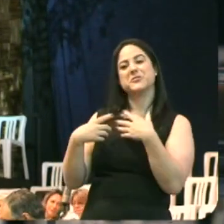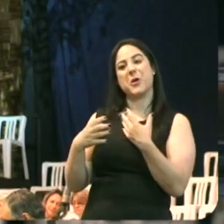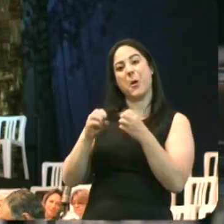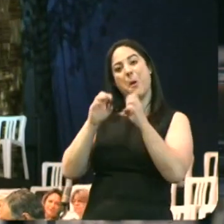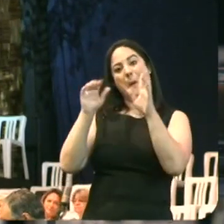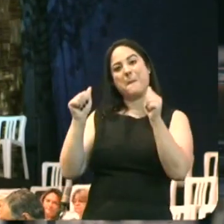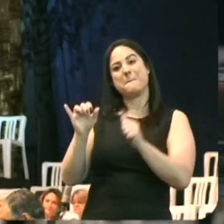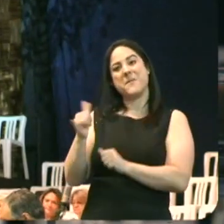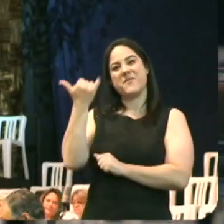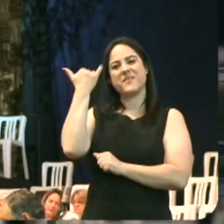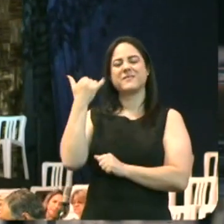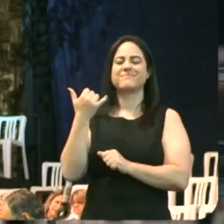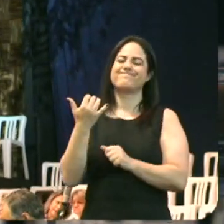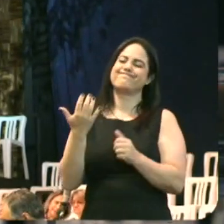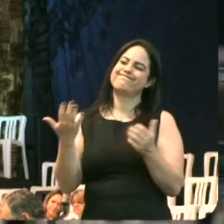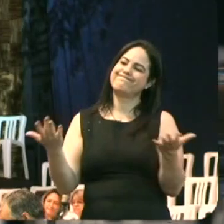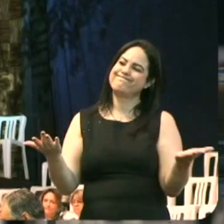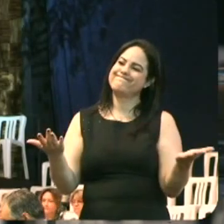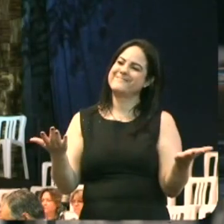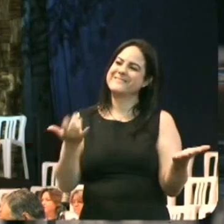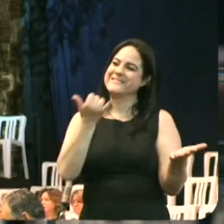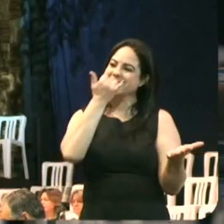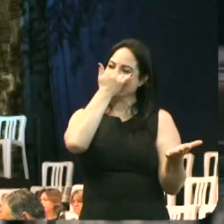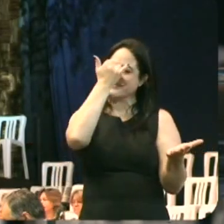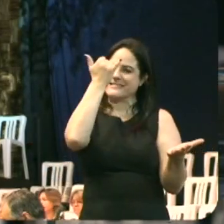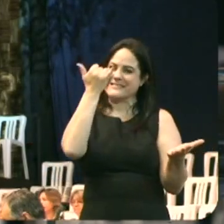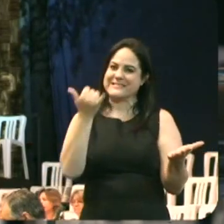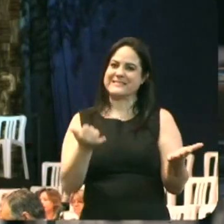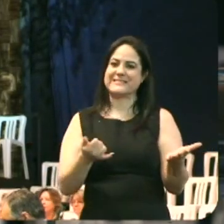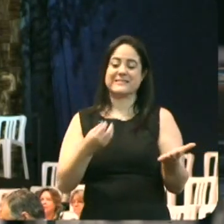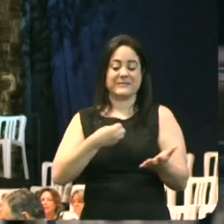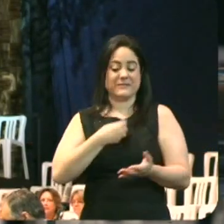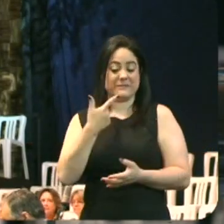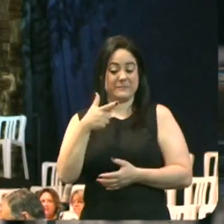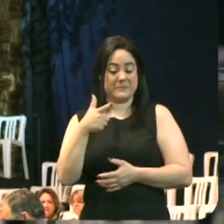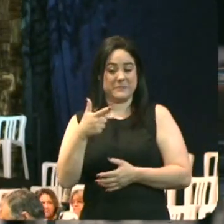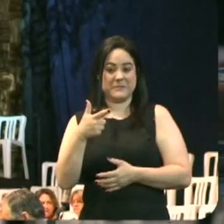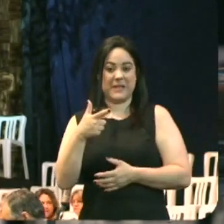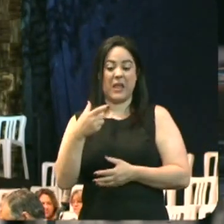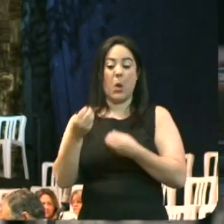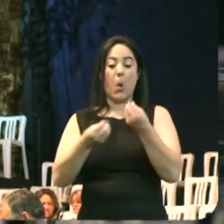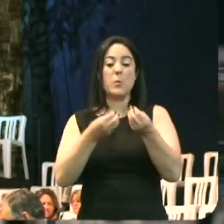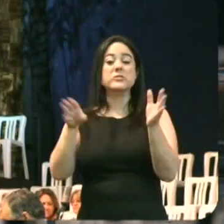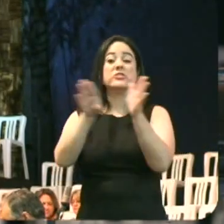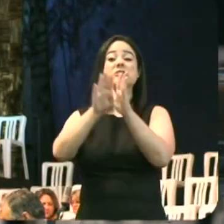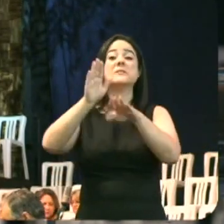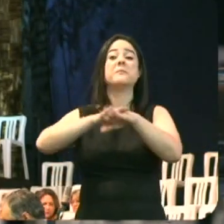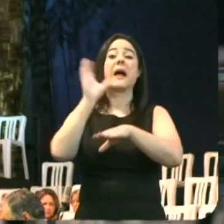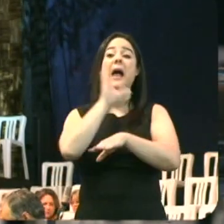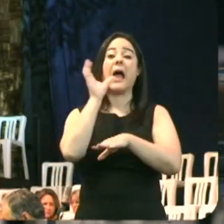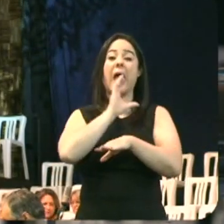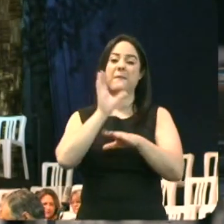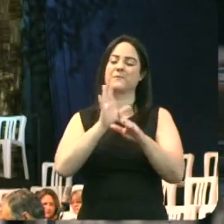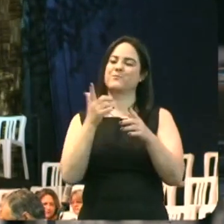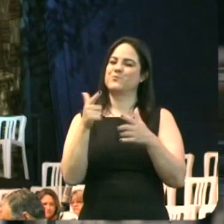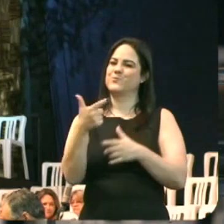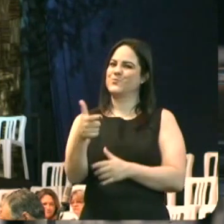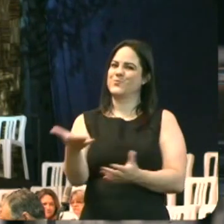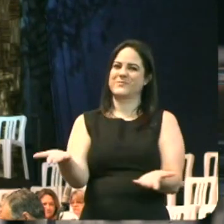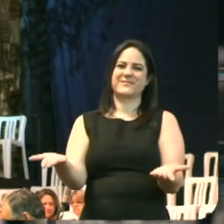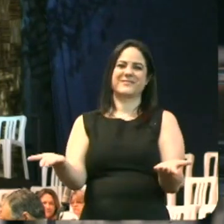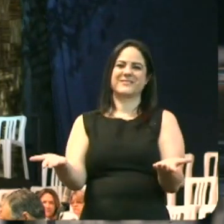E sabe, queridos, na vida não tem atalhos. E a gente precisa ser iluminado pela graça de